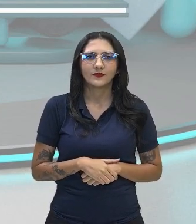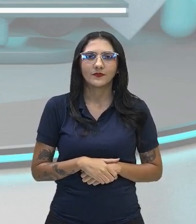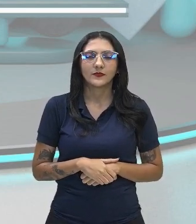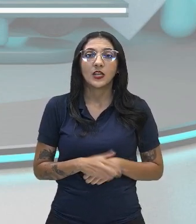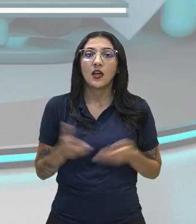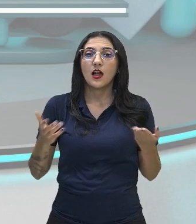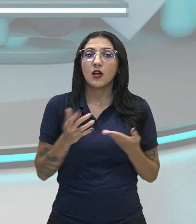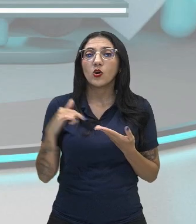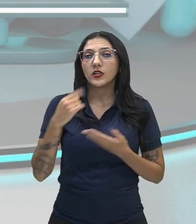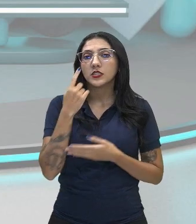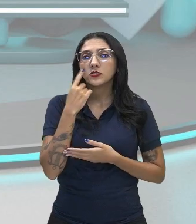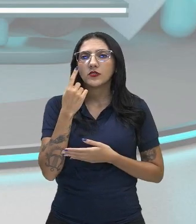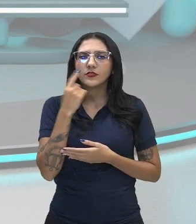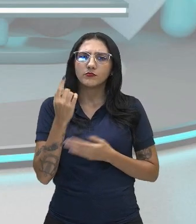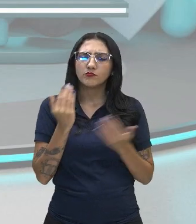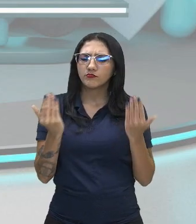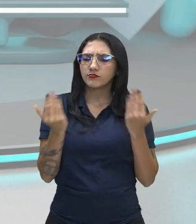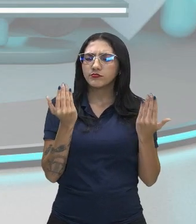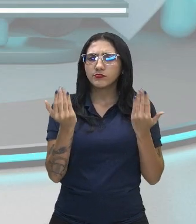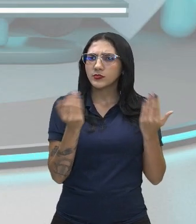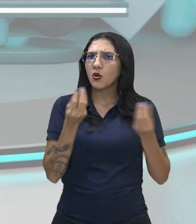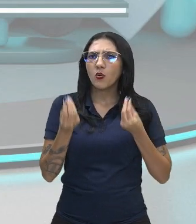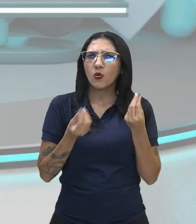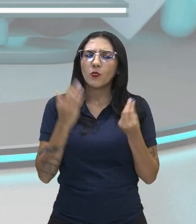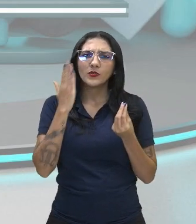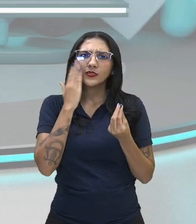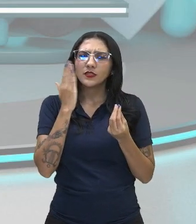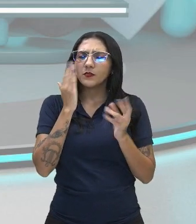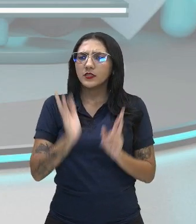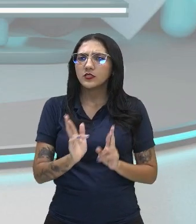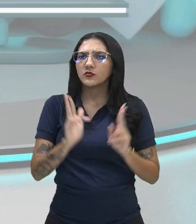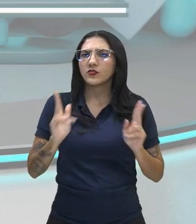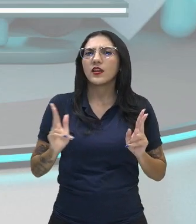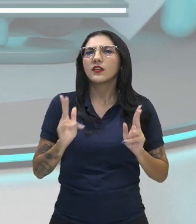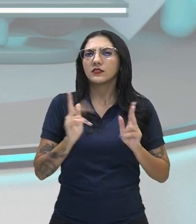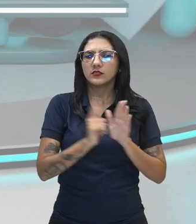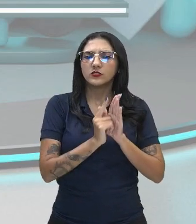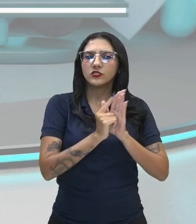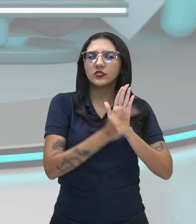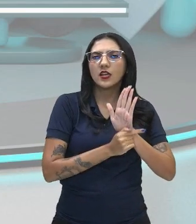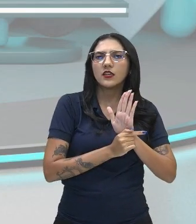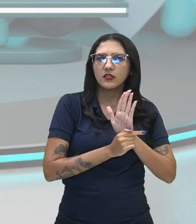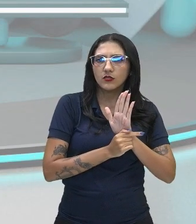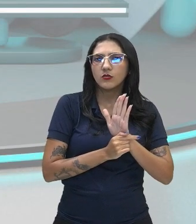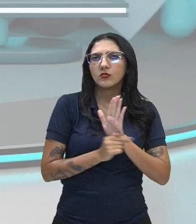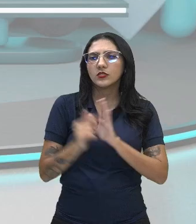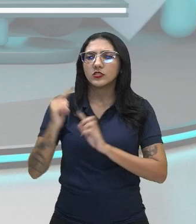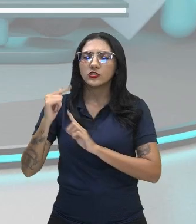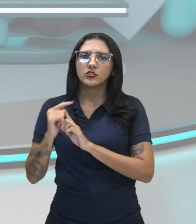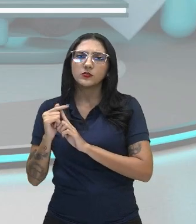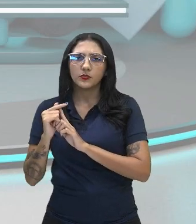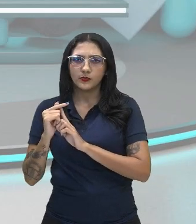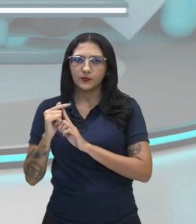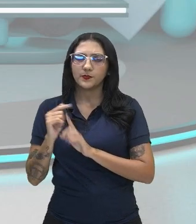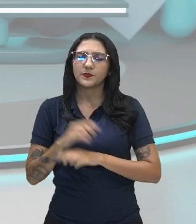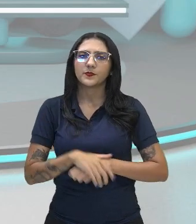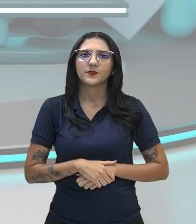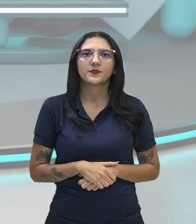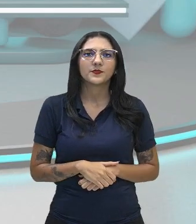questão da diferença. Como eu estabeleço a diferença entre o gênero textual e o tipo